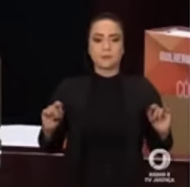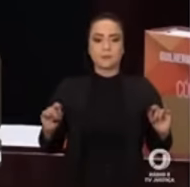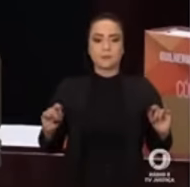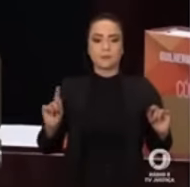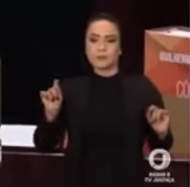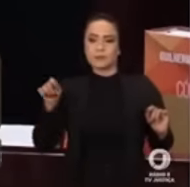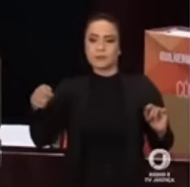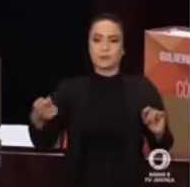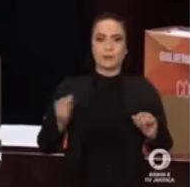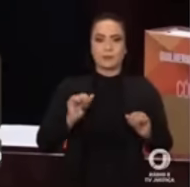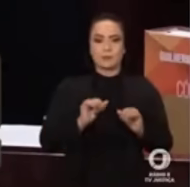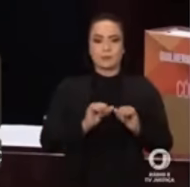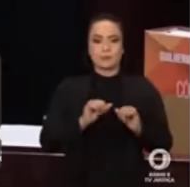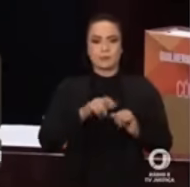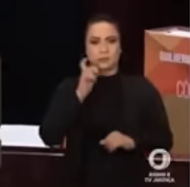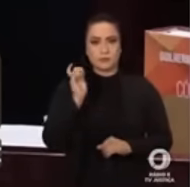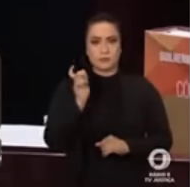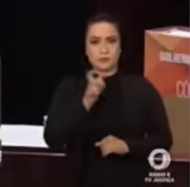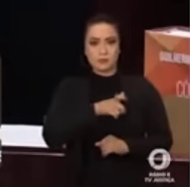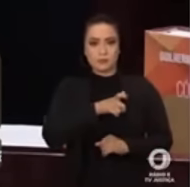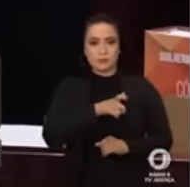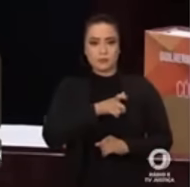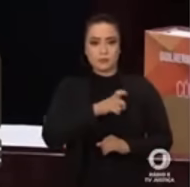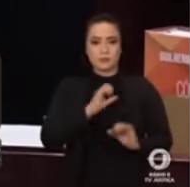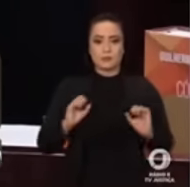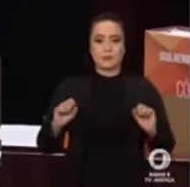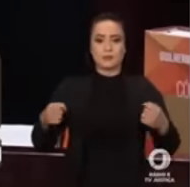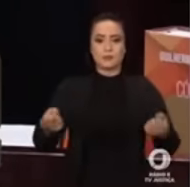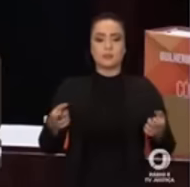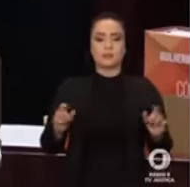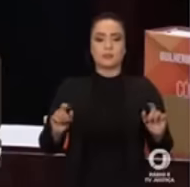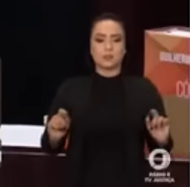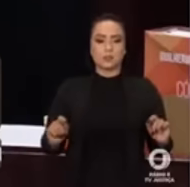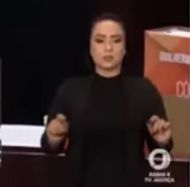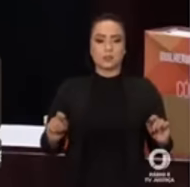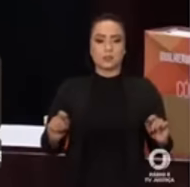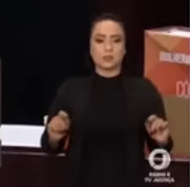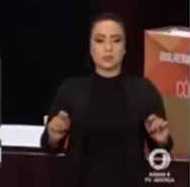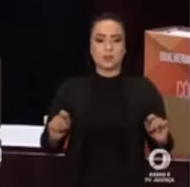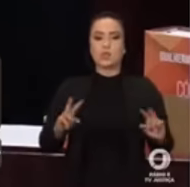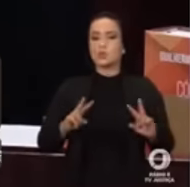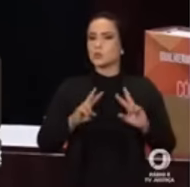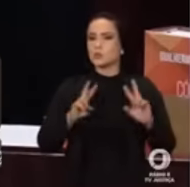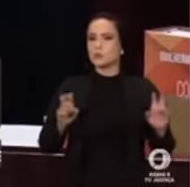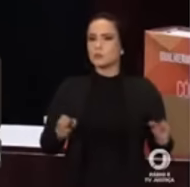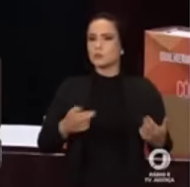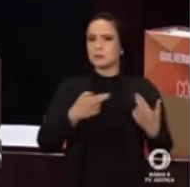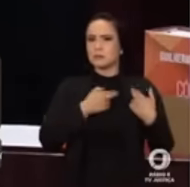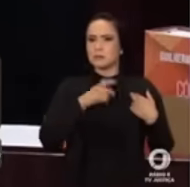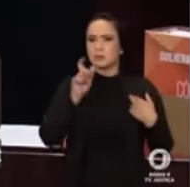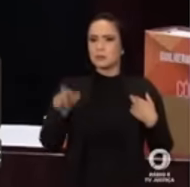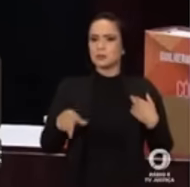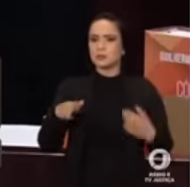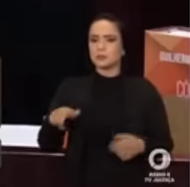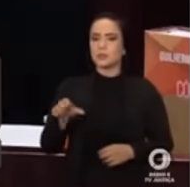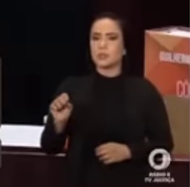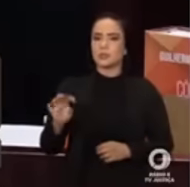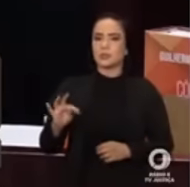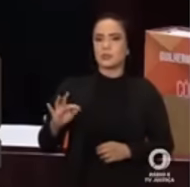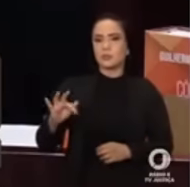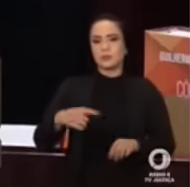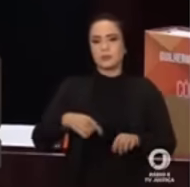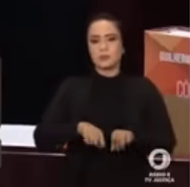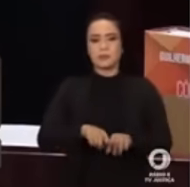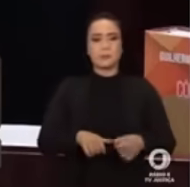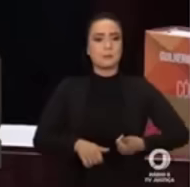quem fez a advertência, defesas sobre a competência deste Supremo Tribunal Federal e desta